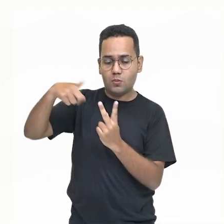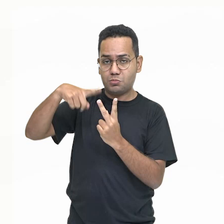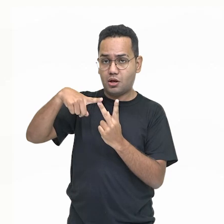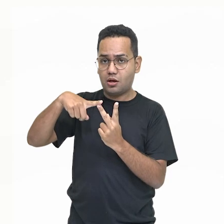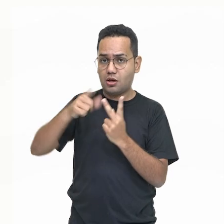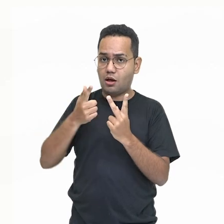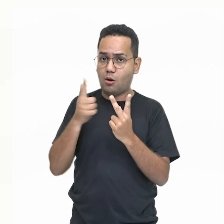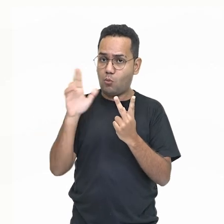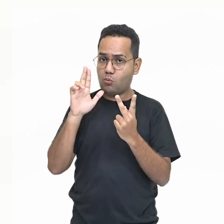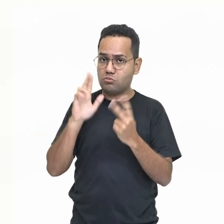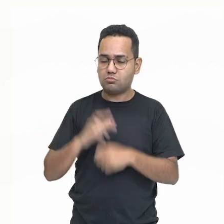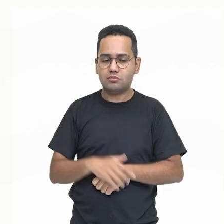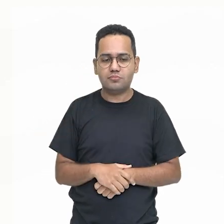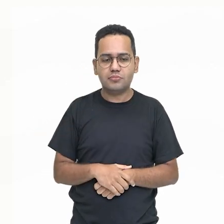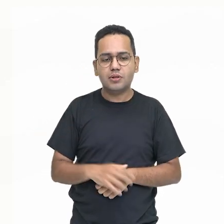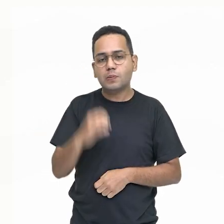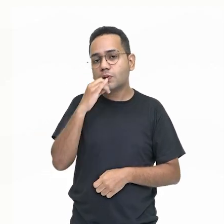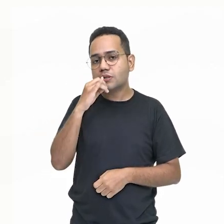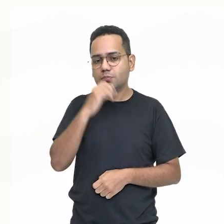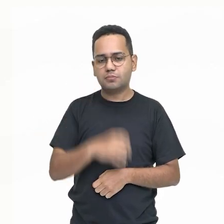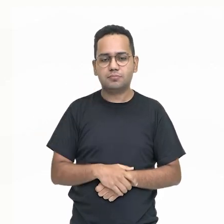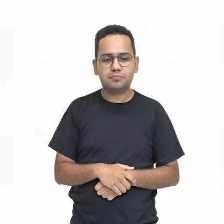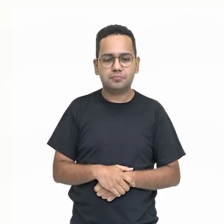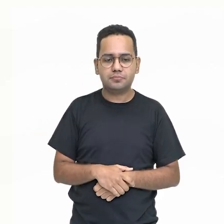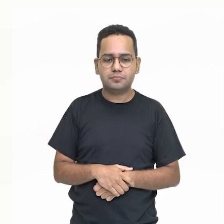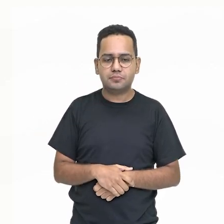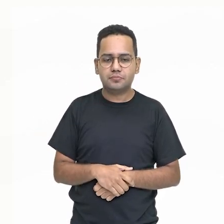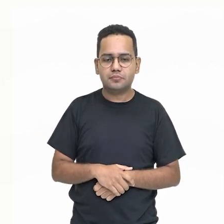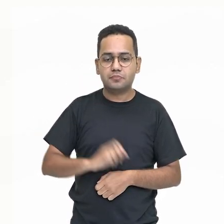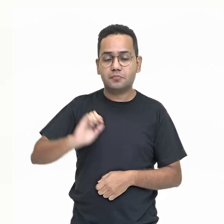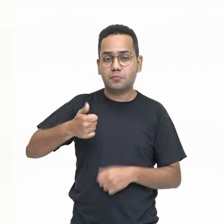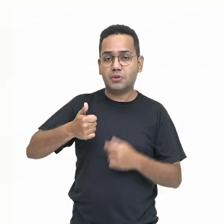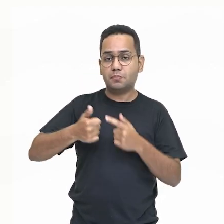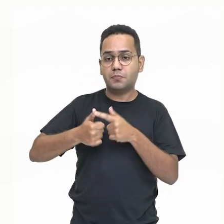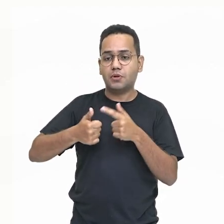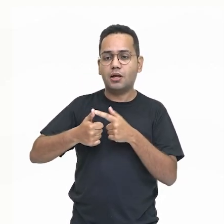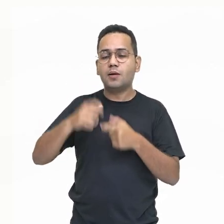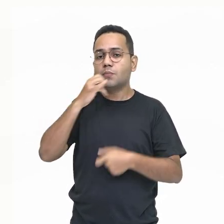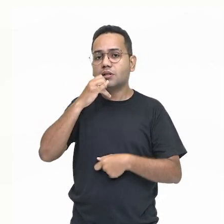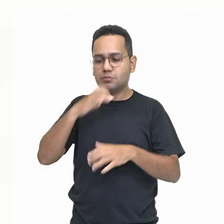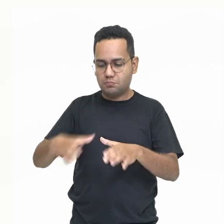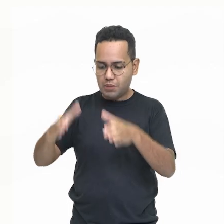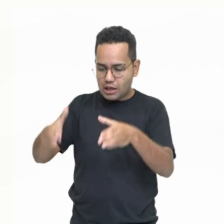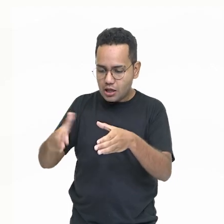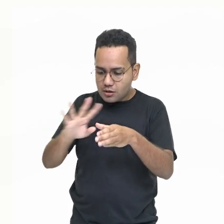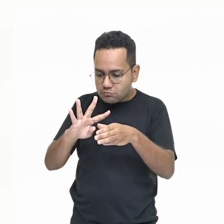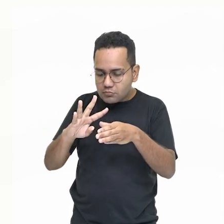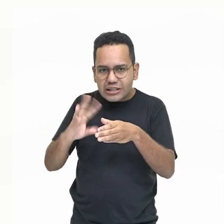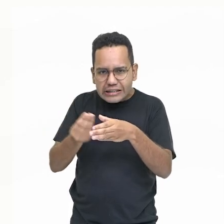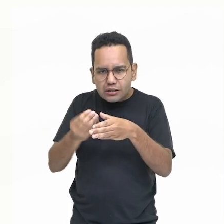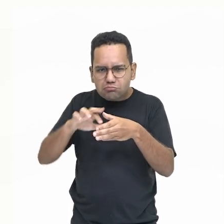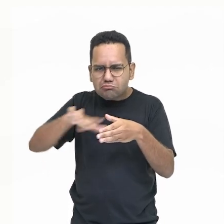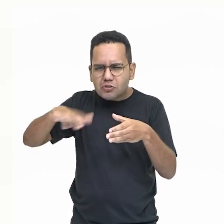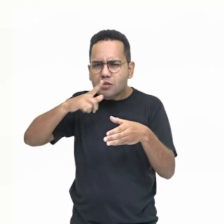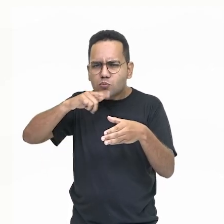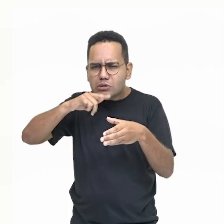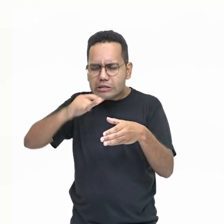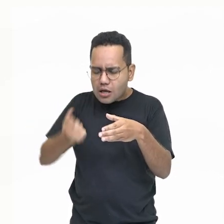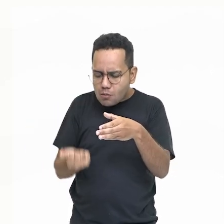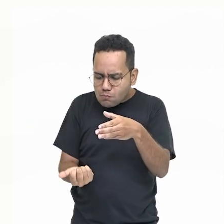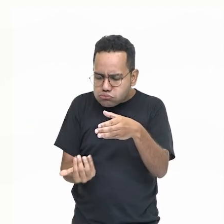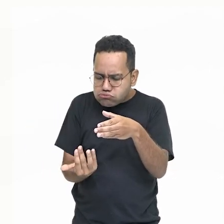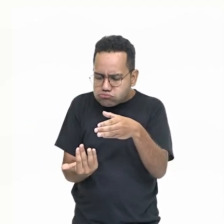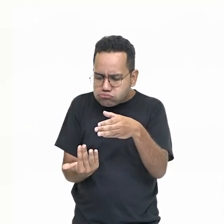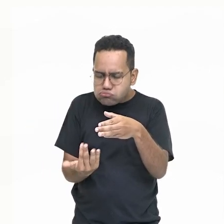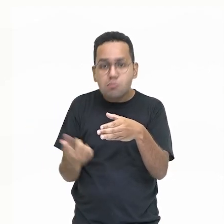de convecção térmica. Eu tenho o aquecimento de líquidos numa panela. Por